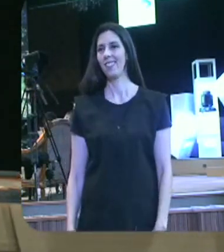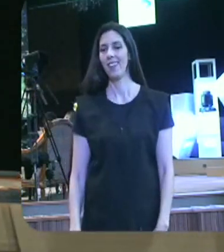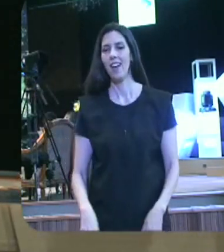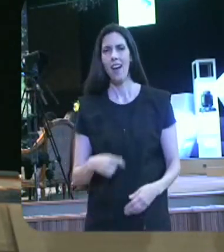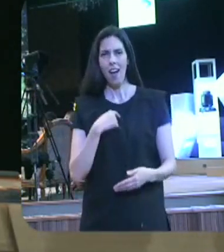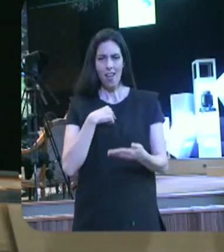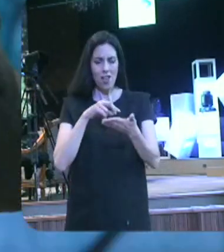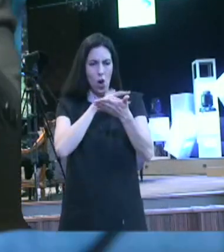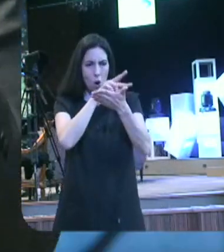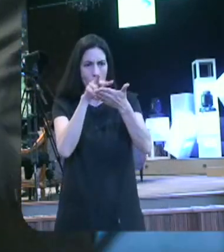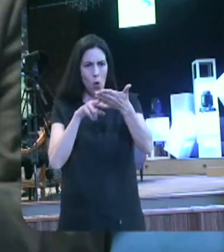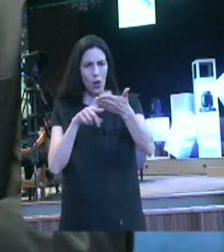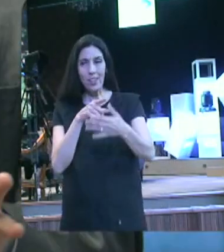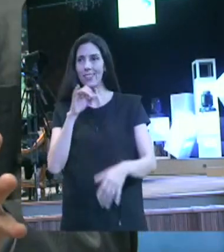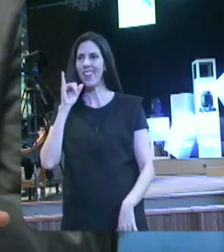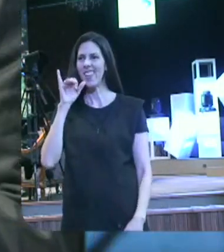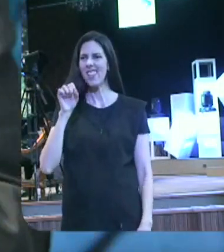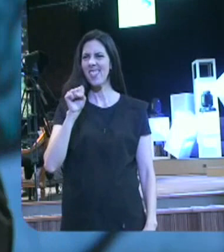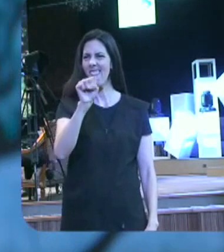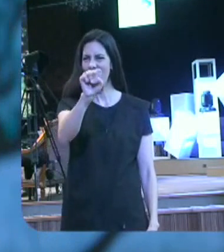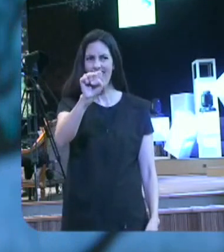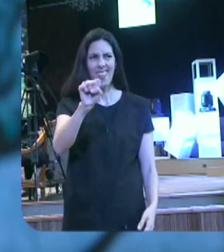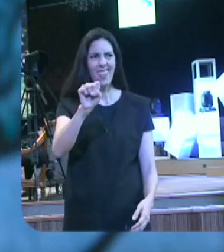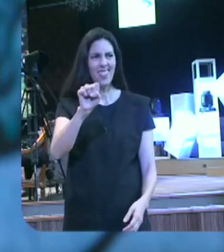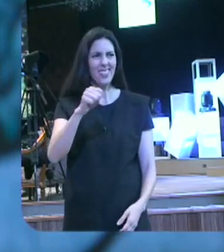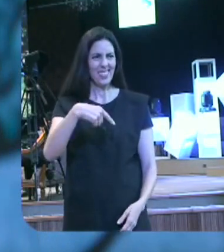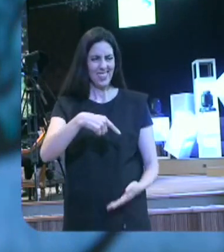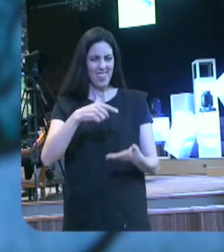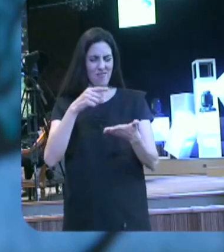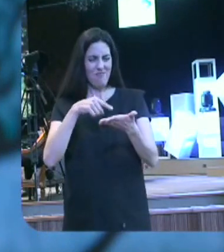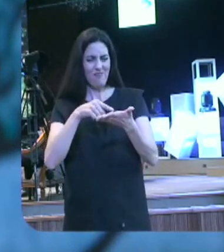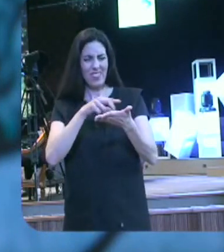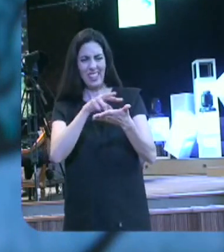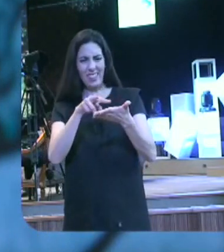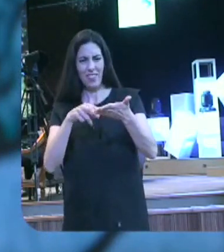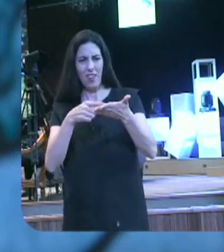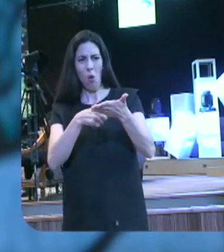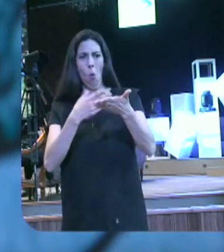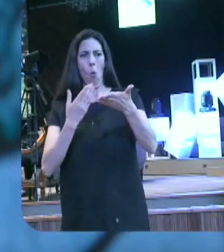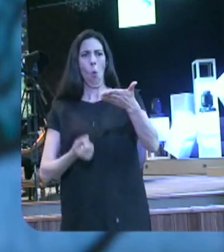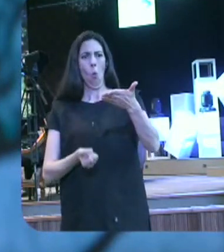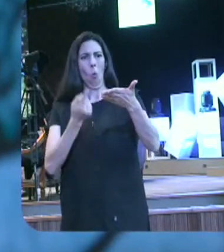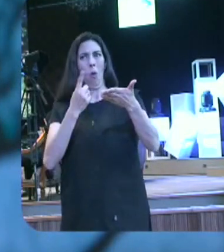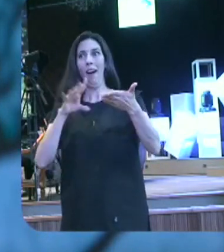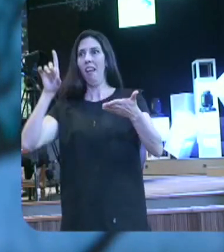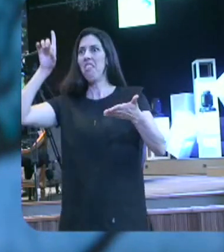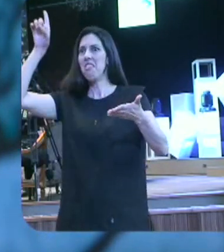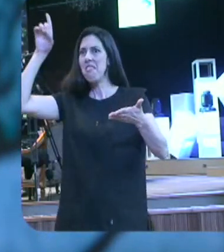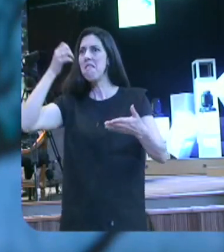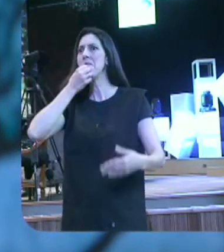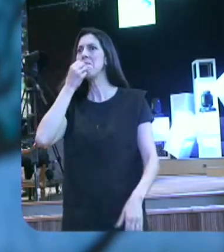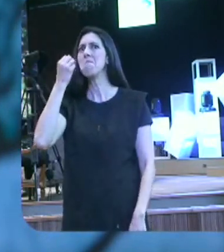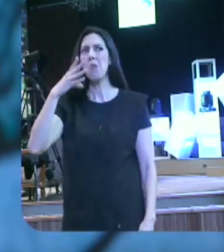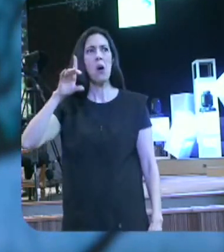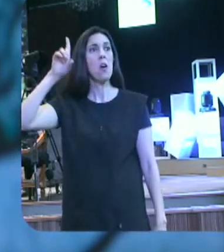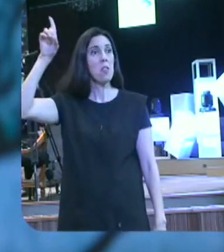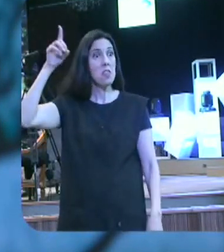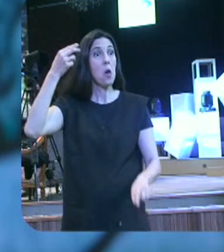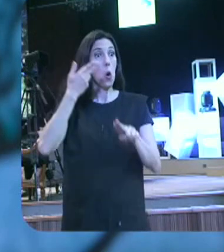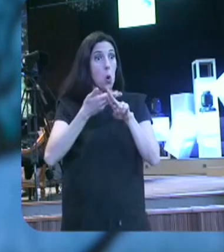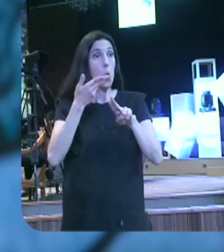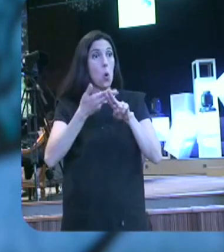minha vida. Deus faz uns negócios muito interessantes, porque Ele cria, Ele